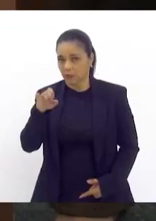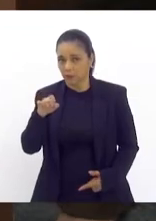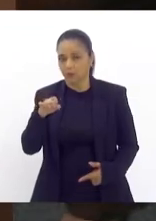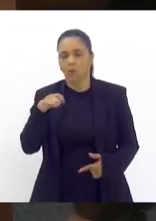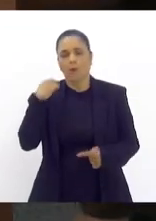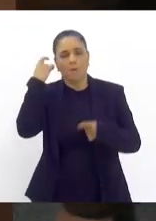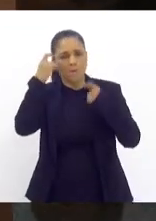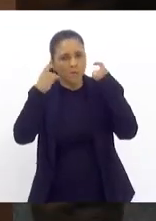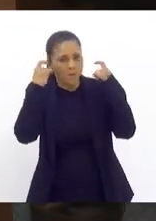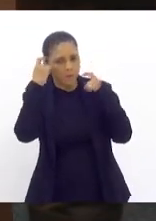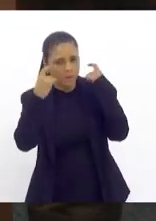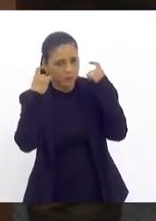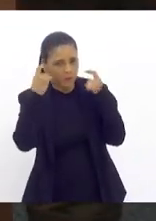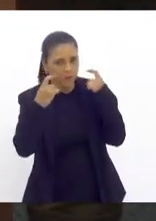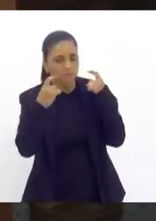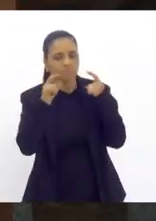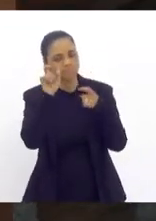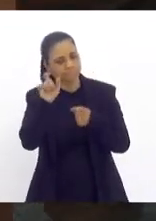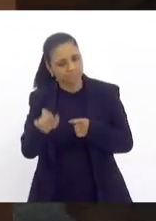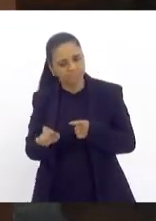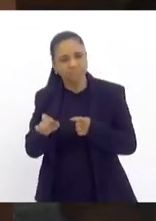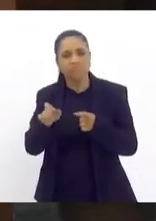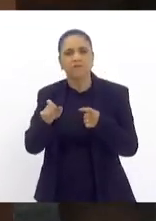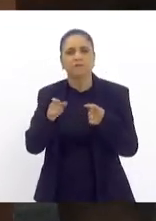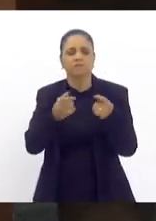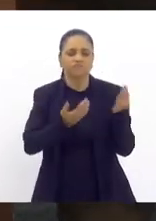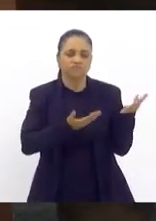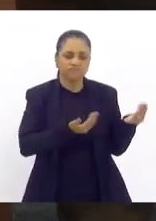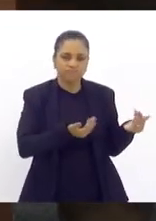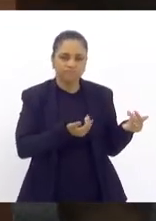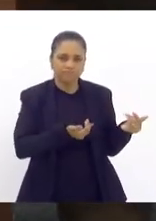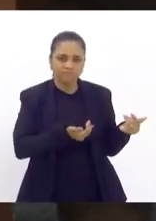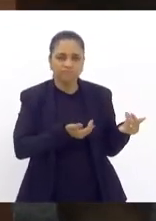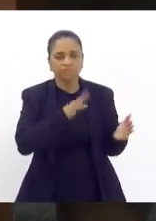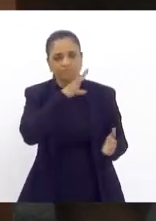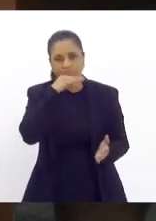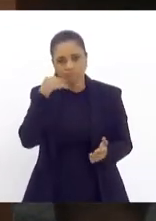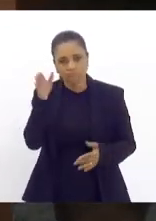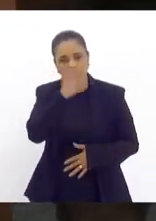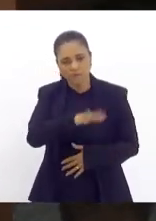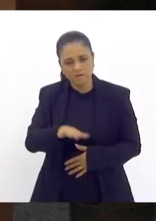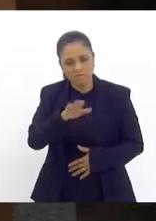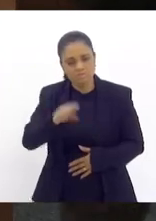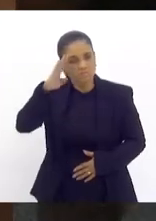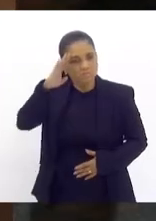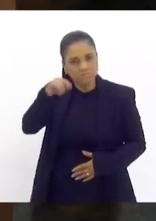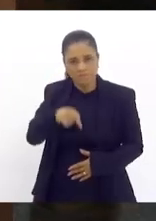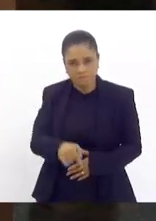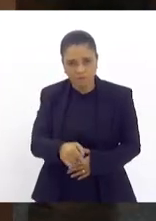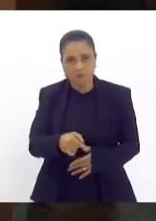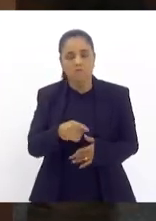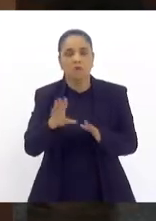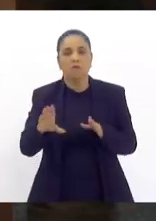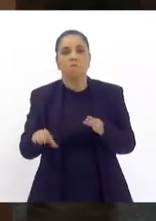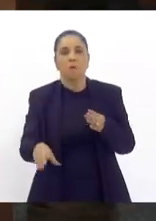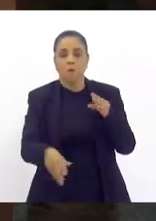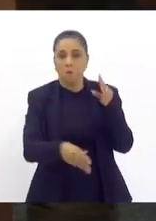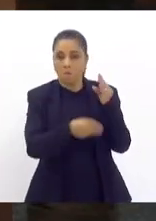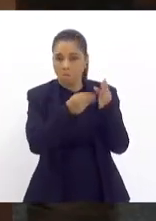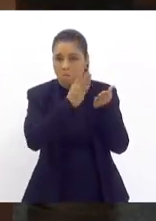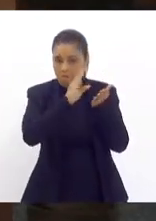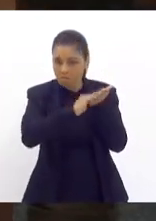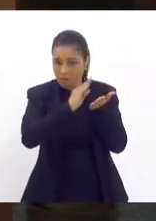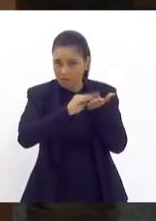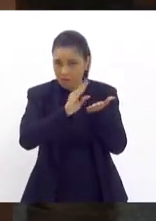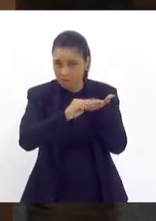com a saúde das nossas adolescentes e das nossas crianças é fundamental, portanto, o parecer da